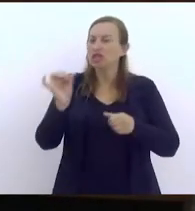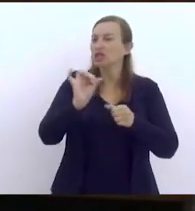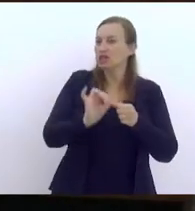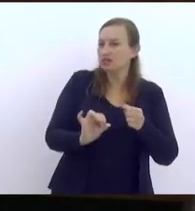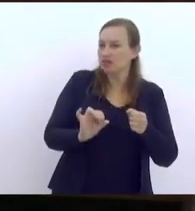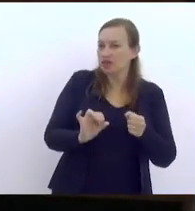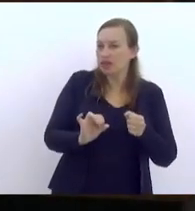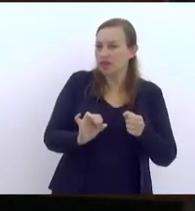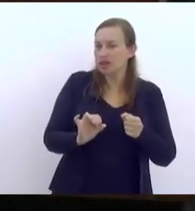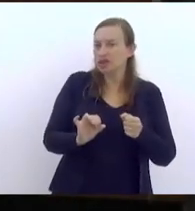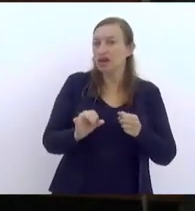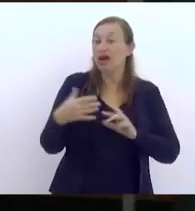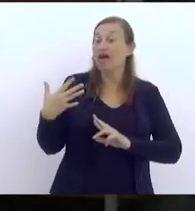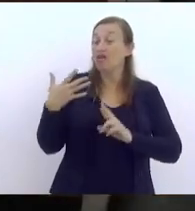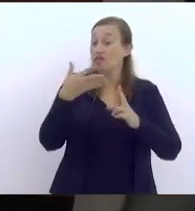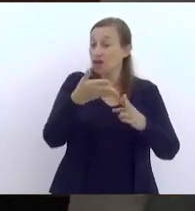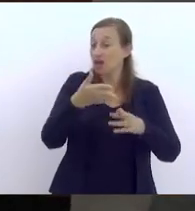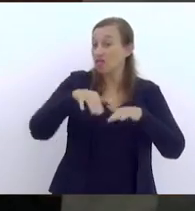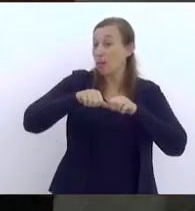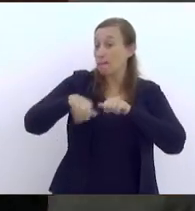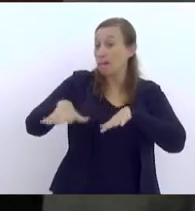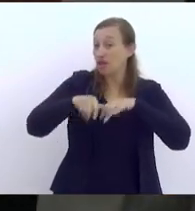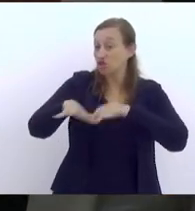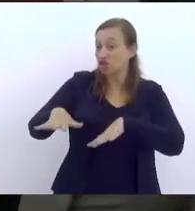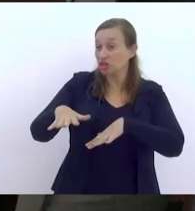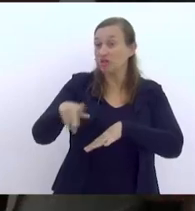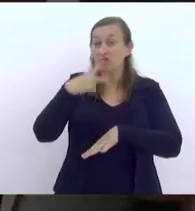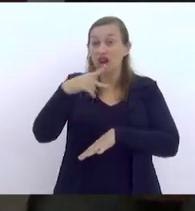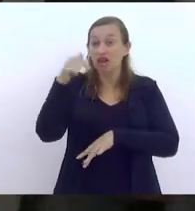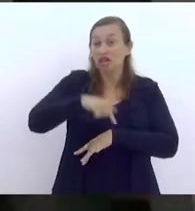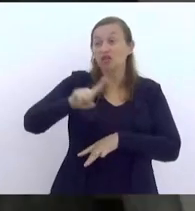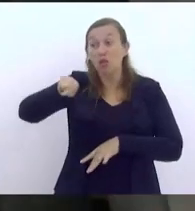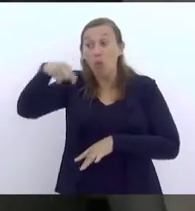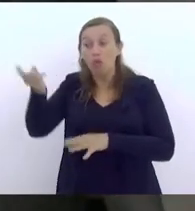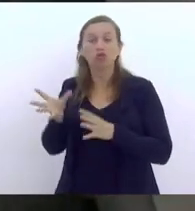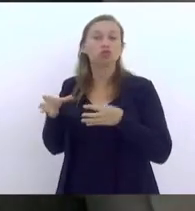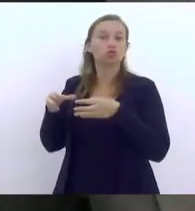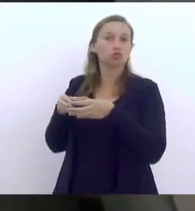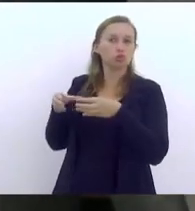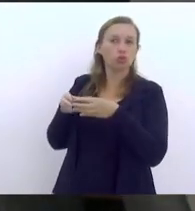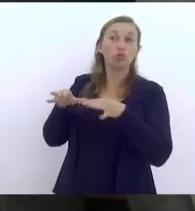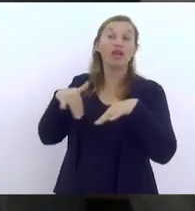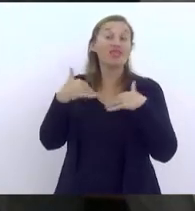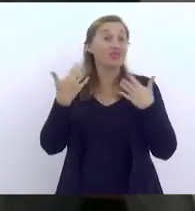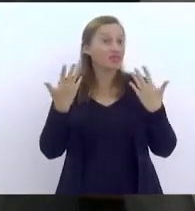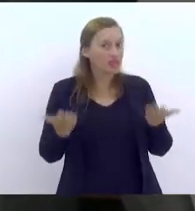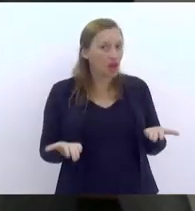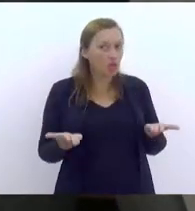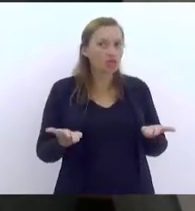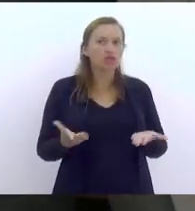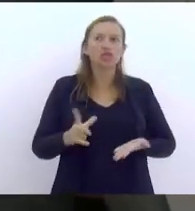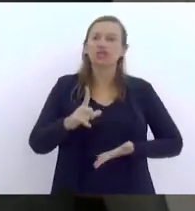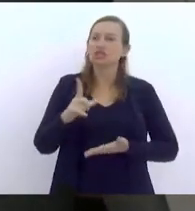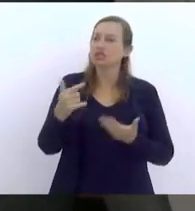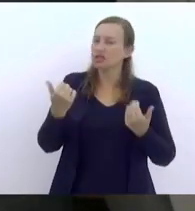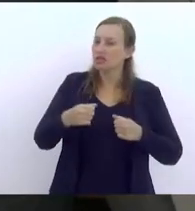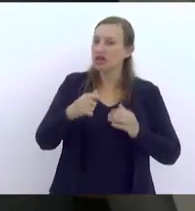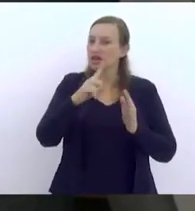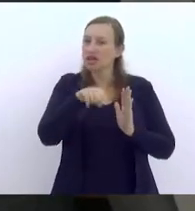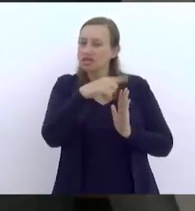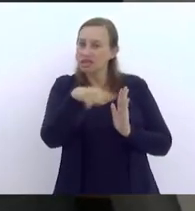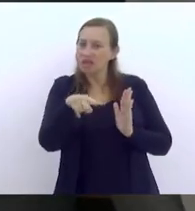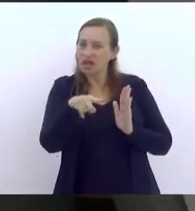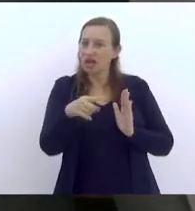referida marcha que foi colocada aqui. Foi um outro grupo. Então, se tiverem que rejeitar a